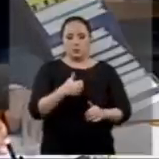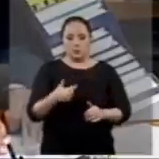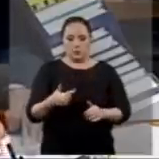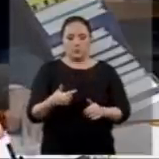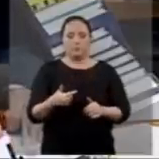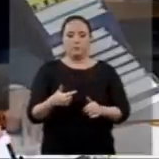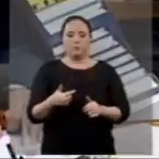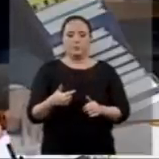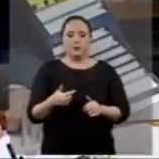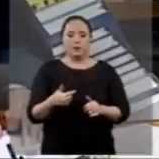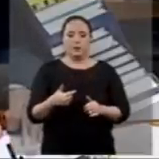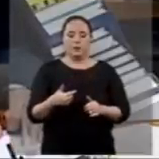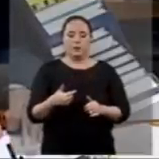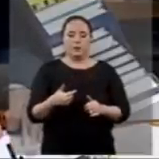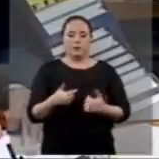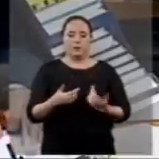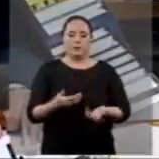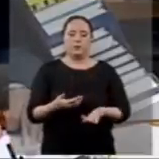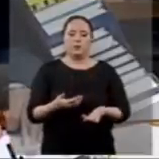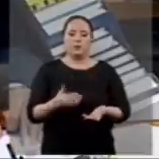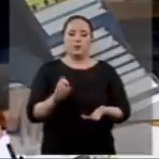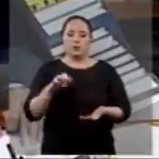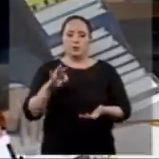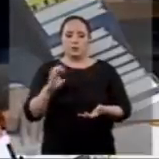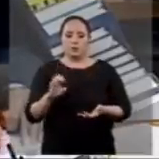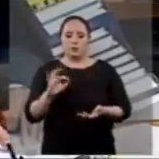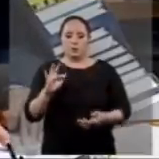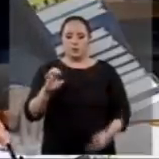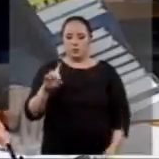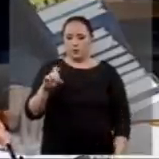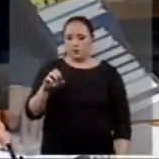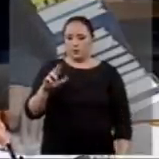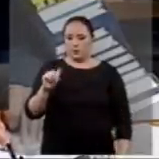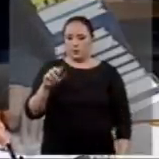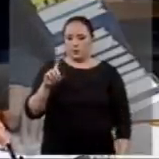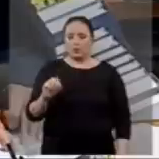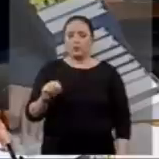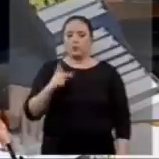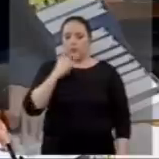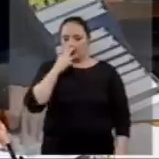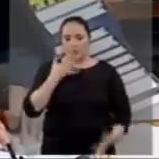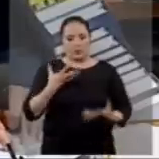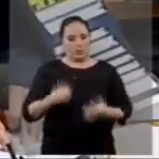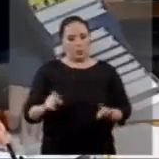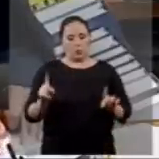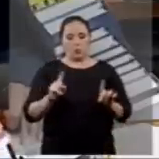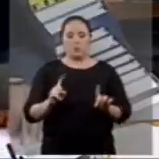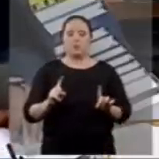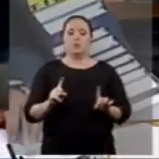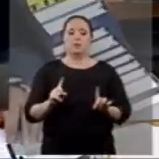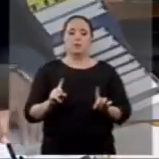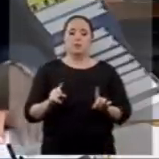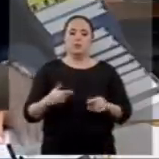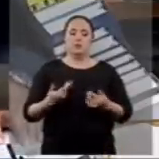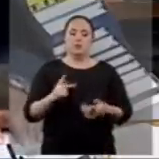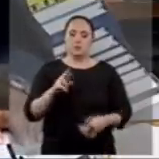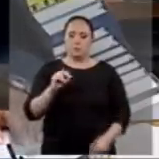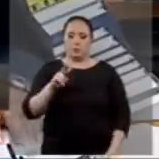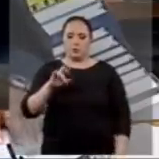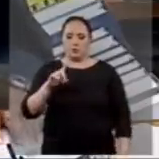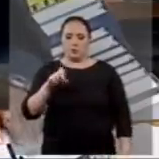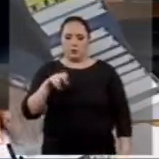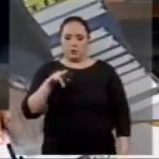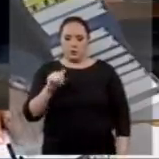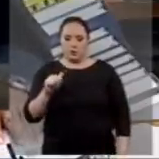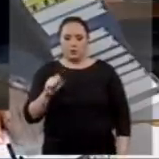12, descabe ao ente federado recusar-se ao implemento das providências